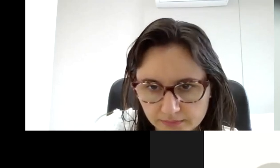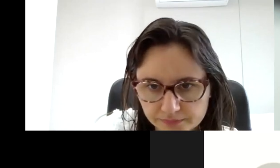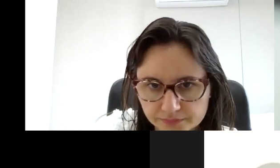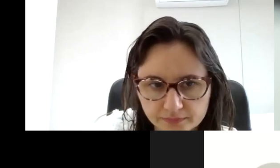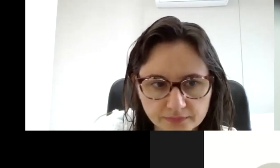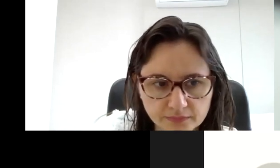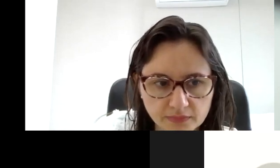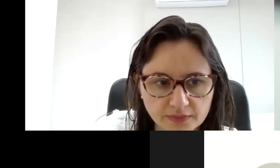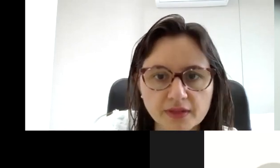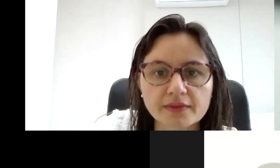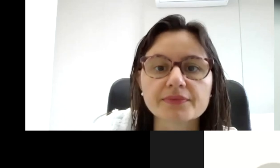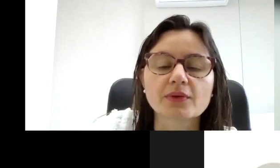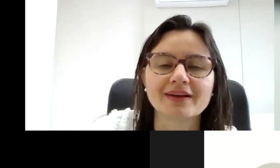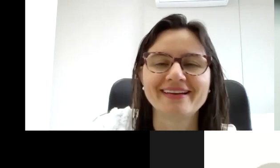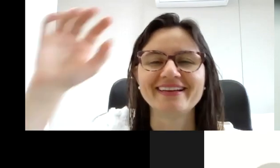Tá mutada.